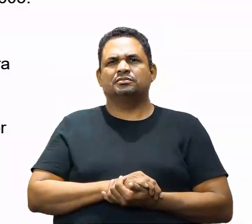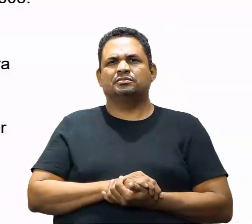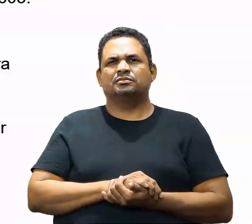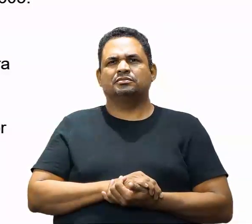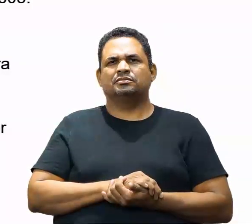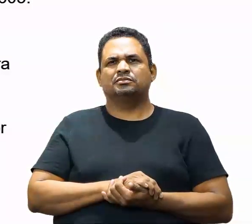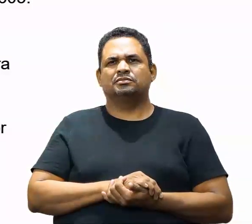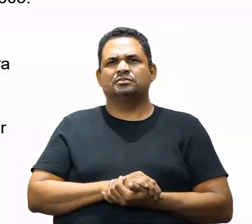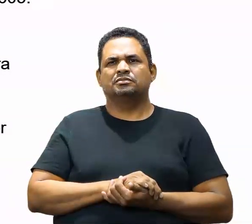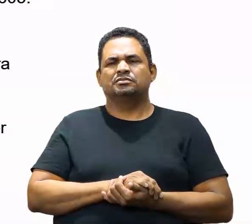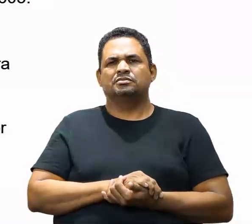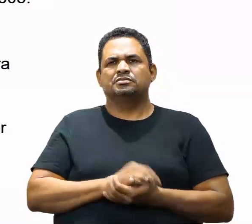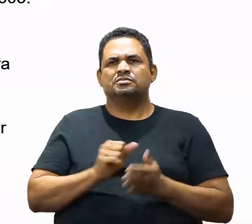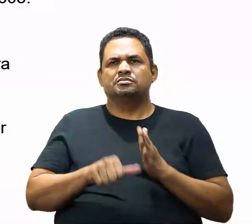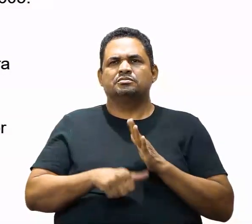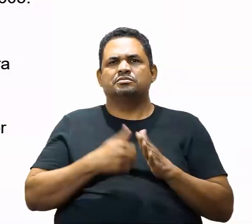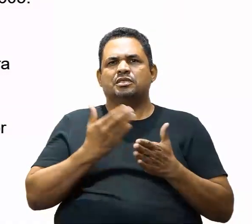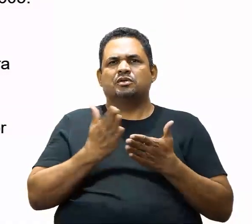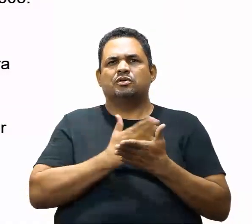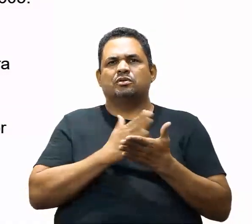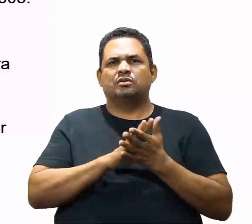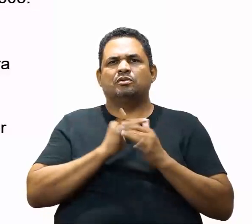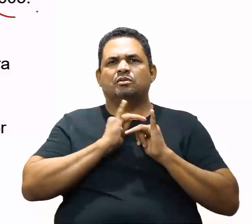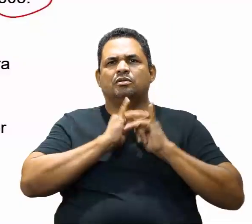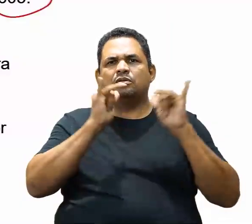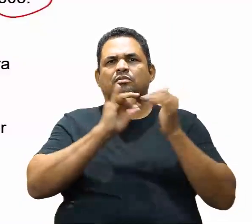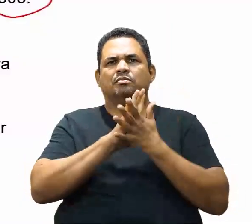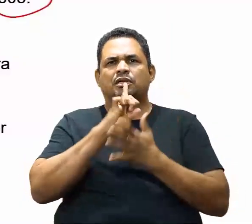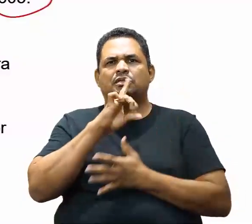Com a sua primeira edição publicada em Madrid no ano de